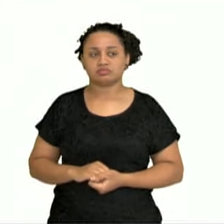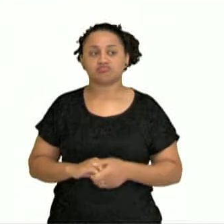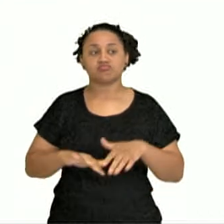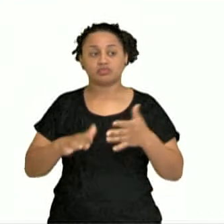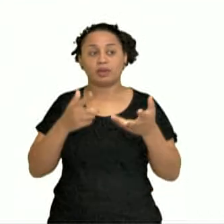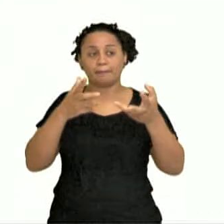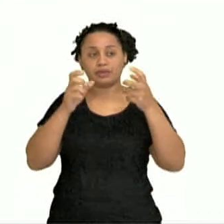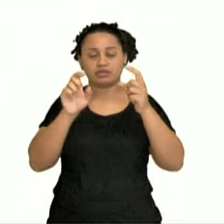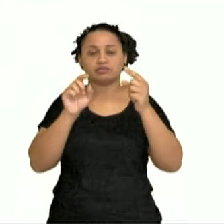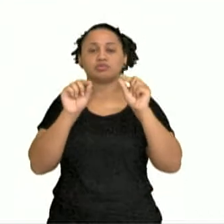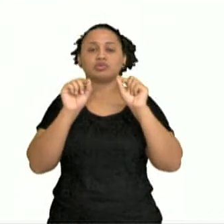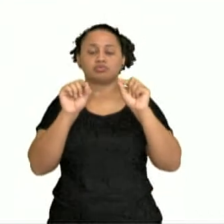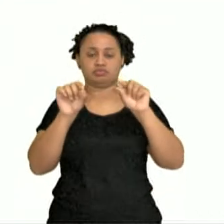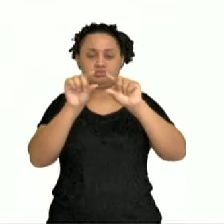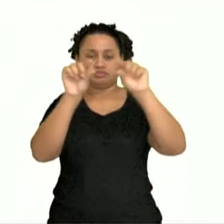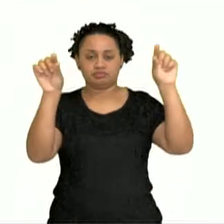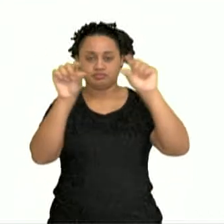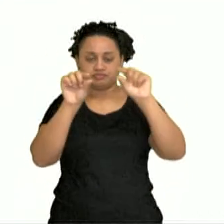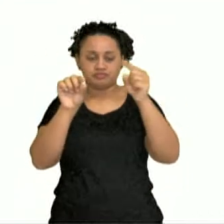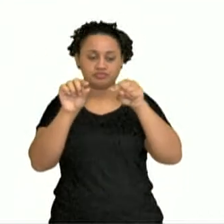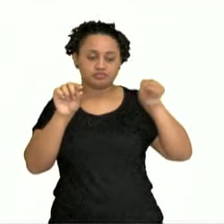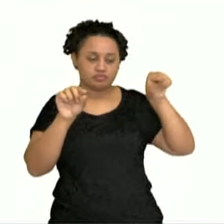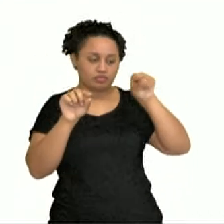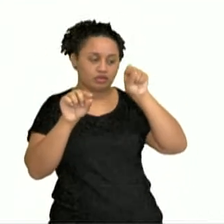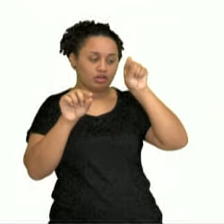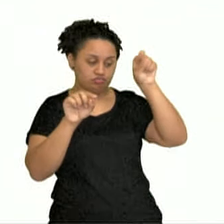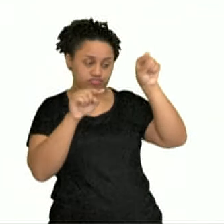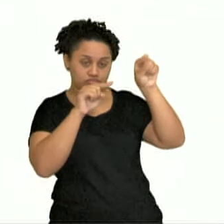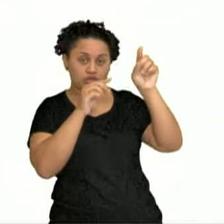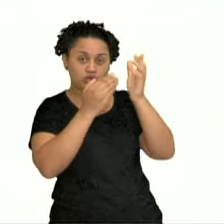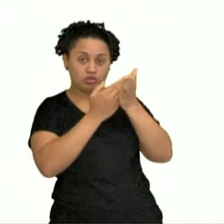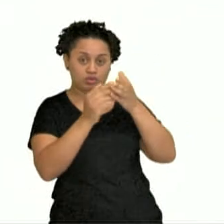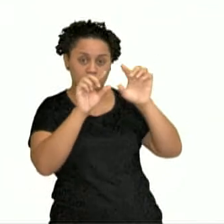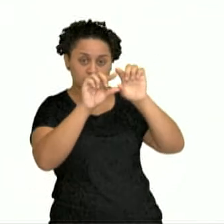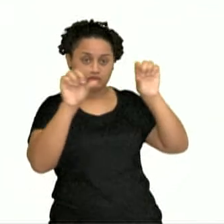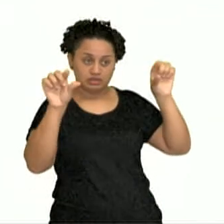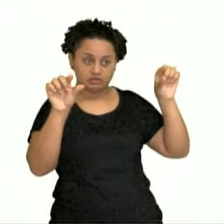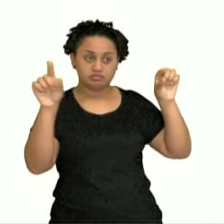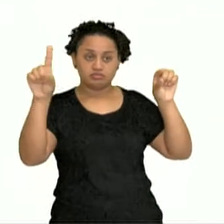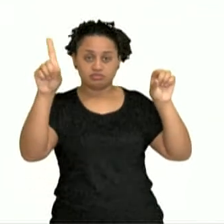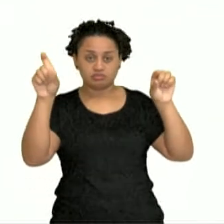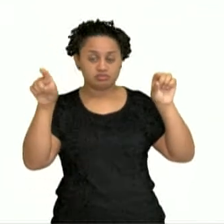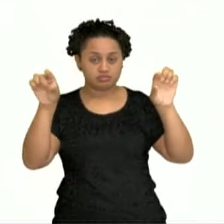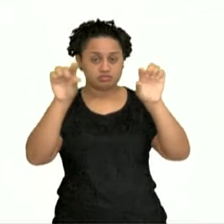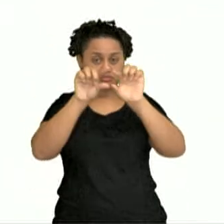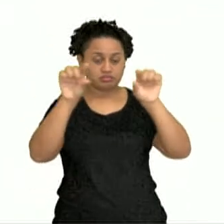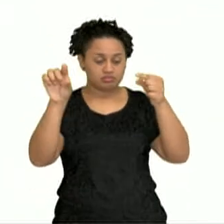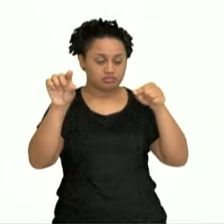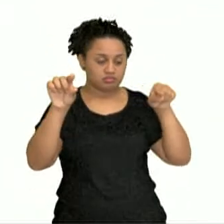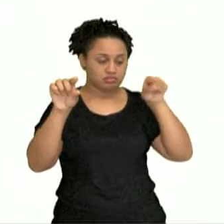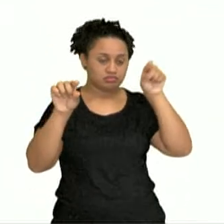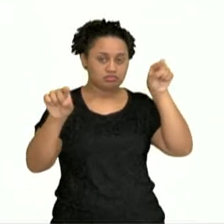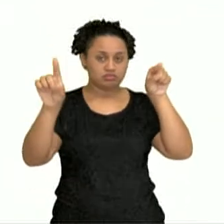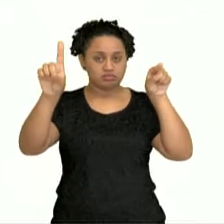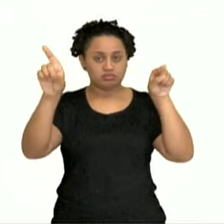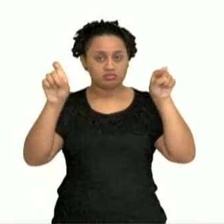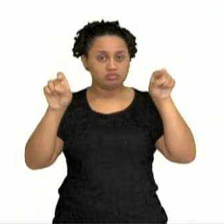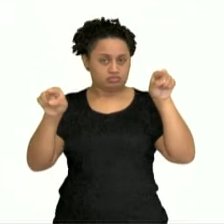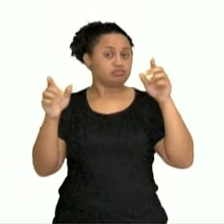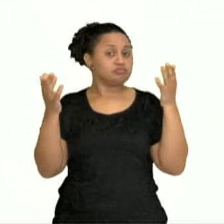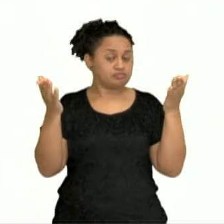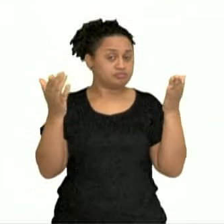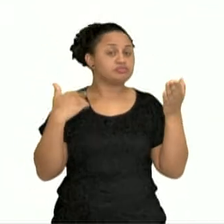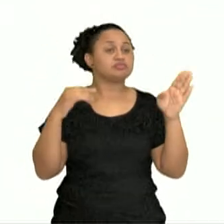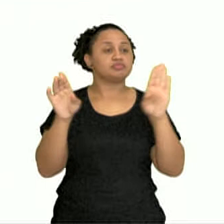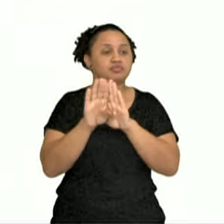de interrogação invertido no começo da frase e ele normal no final da frase, no final da pergunta. Isso